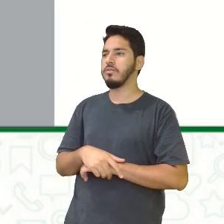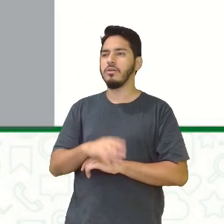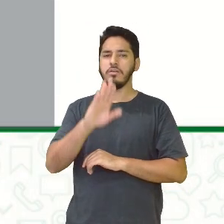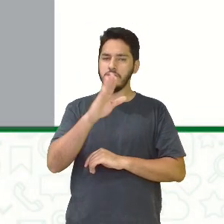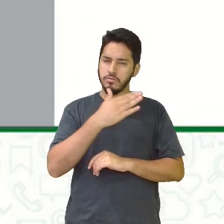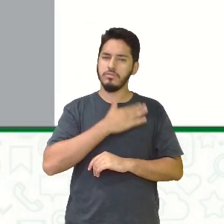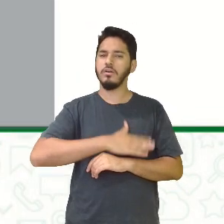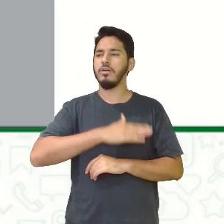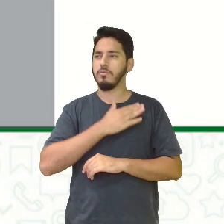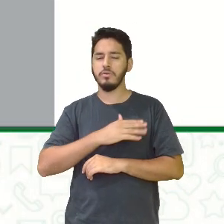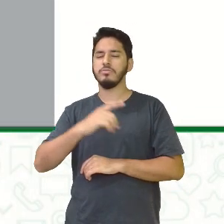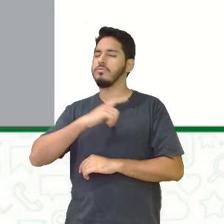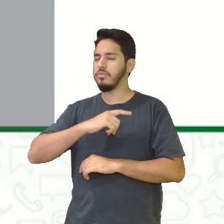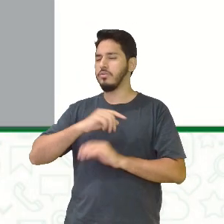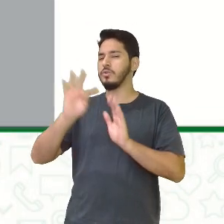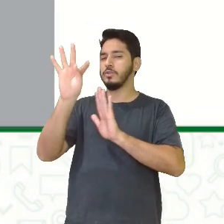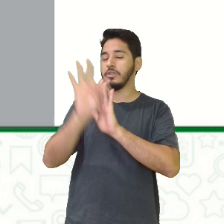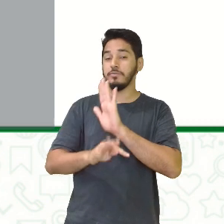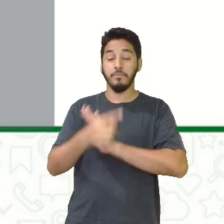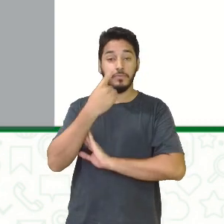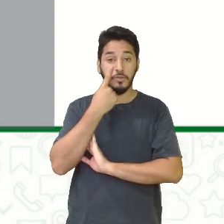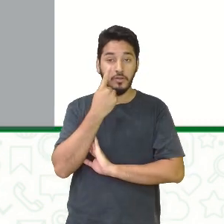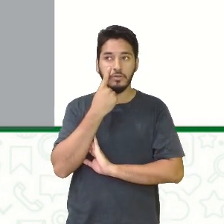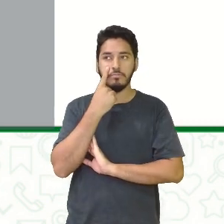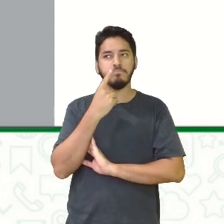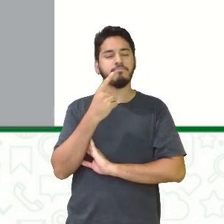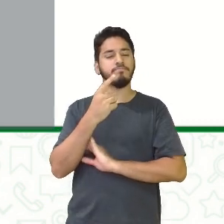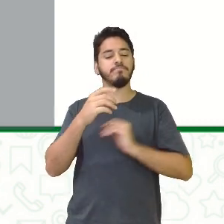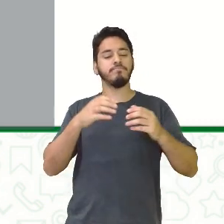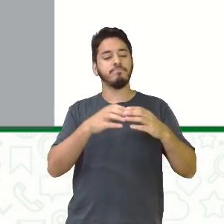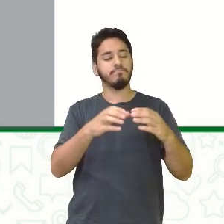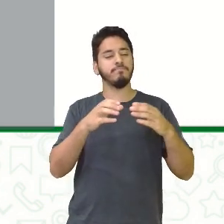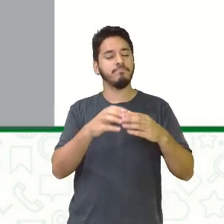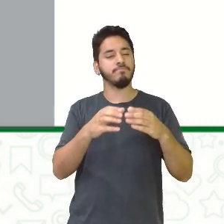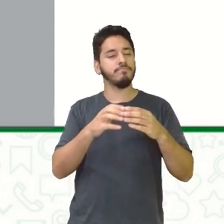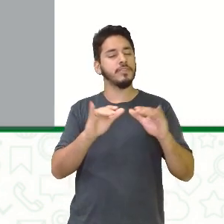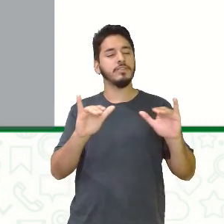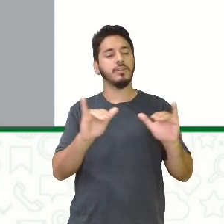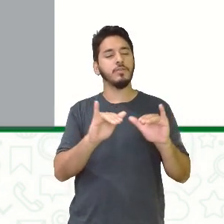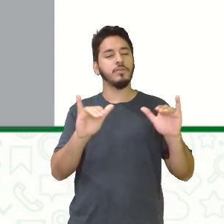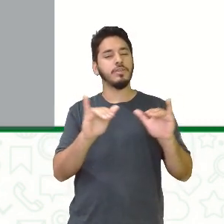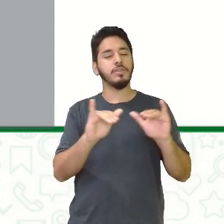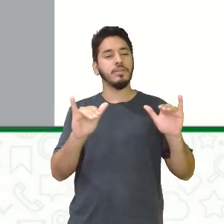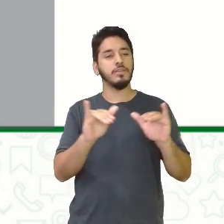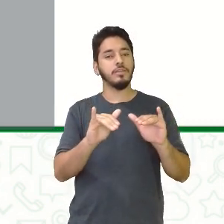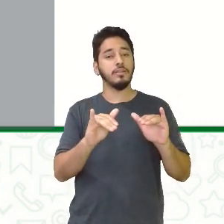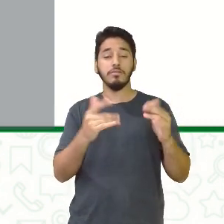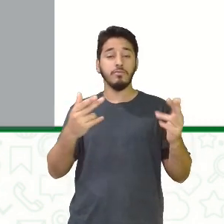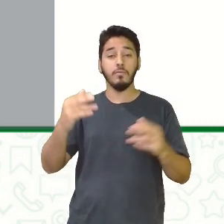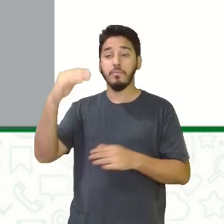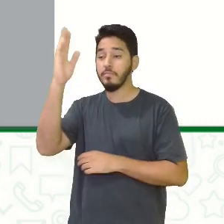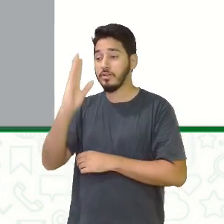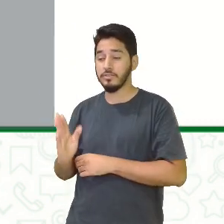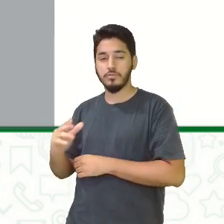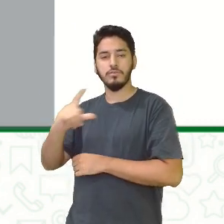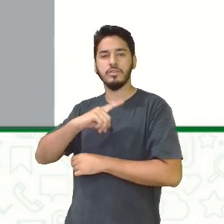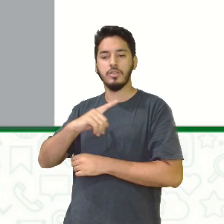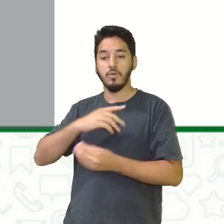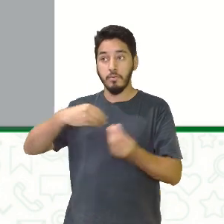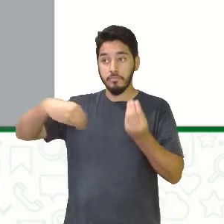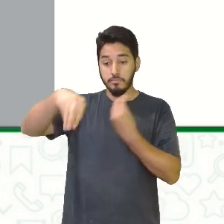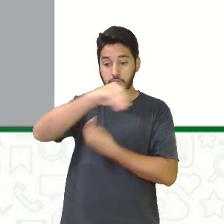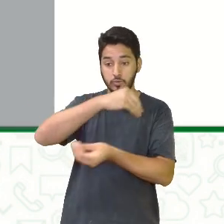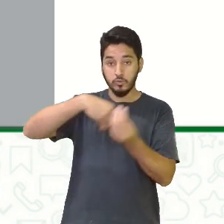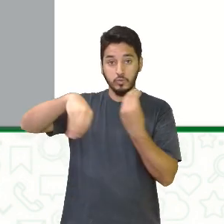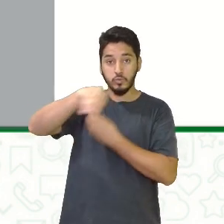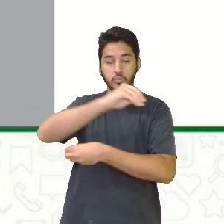o texto está ali. Ó. É a convivência tranquila de diversas sociedades diferentes, como o Brasil, que possui uma